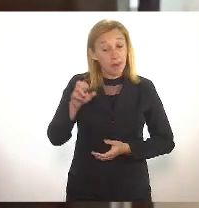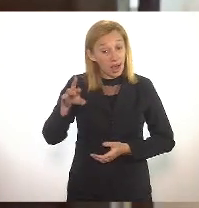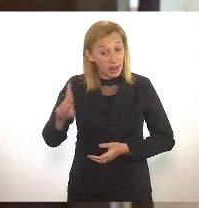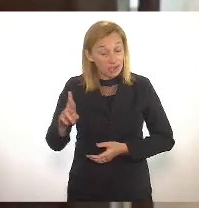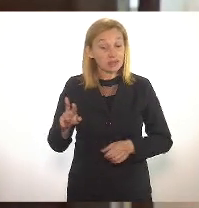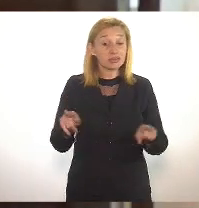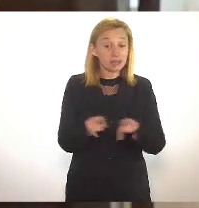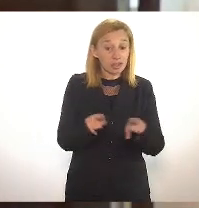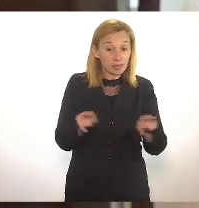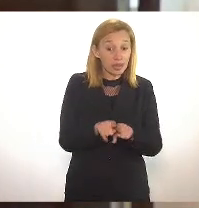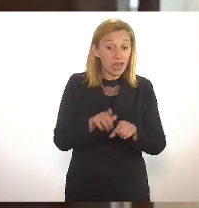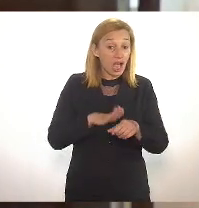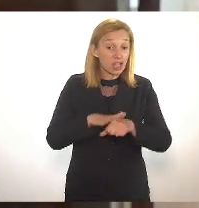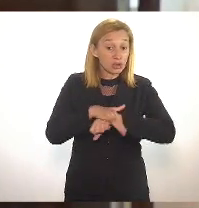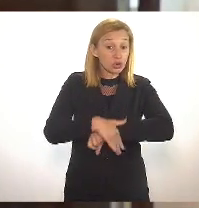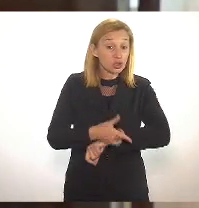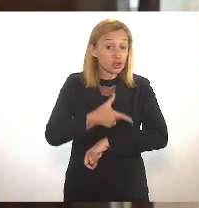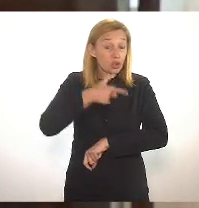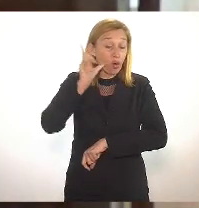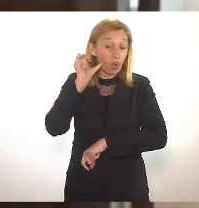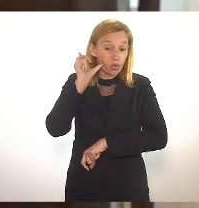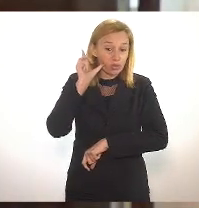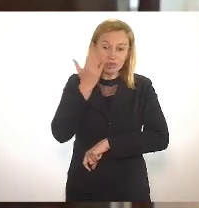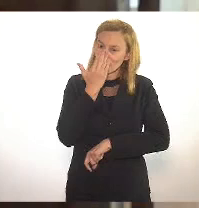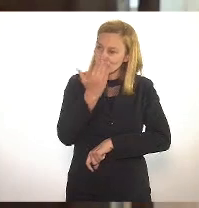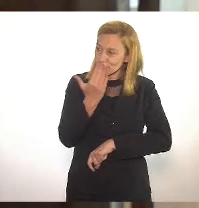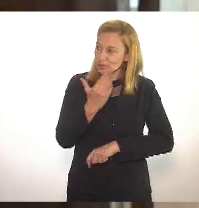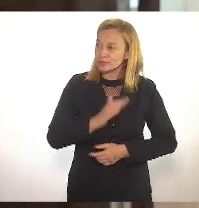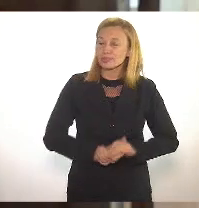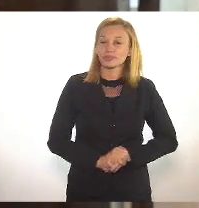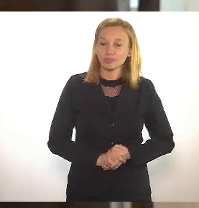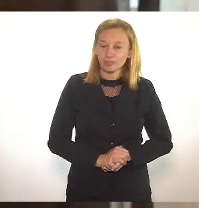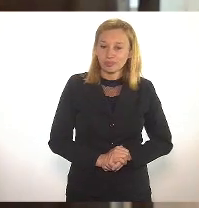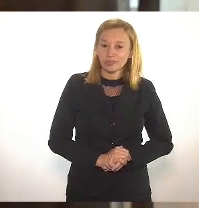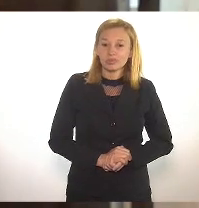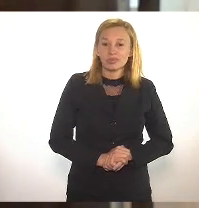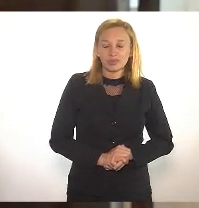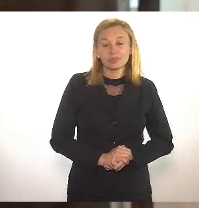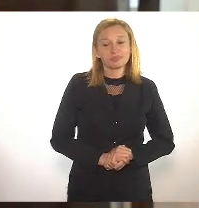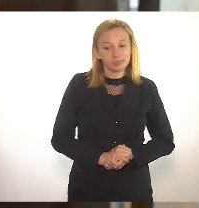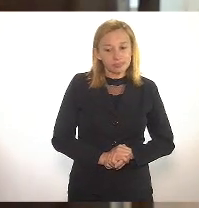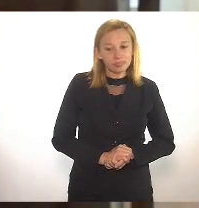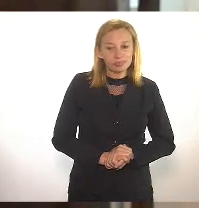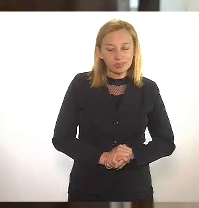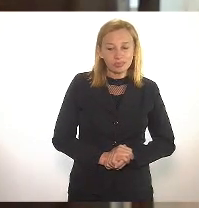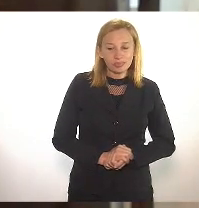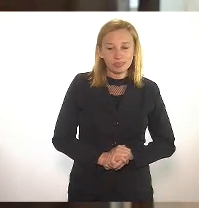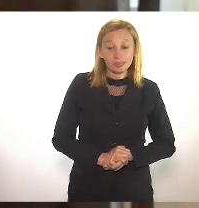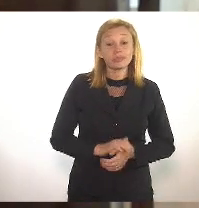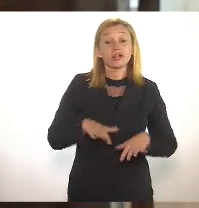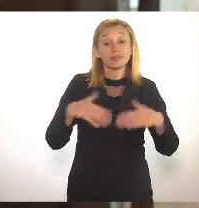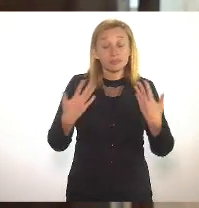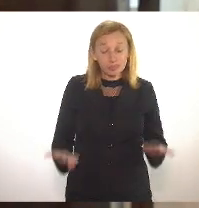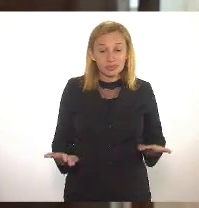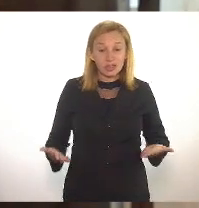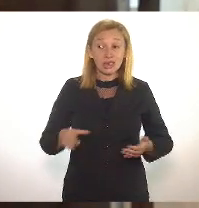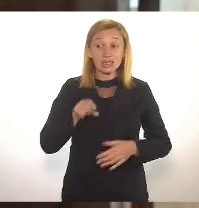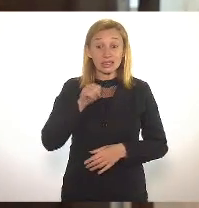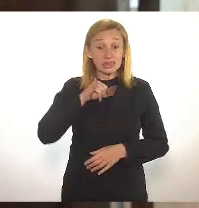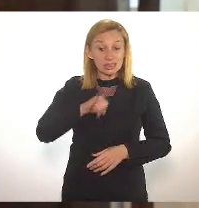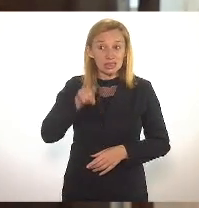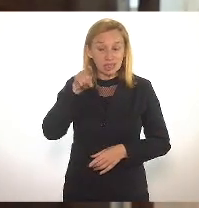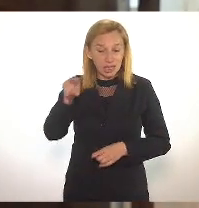encerrou a noite de ontem à frente, com pequena margem mais à frente. Então, se ele